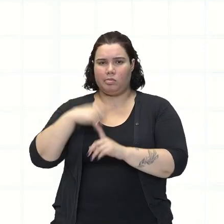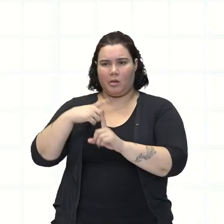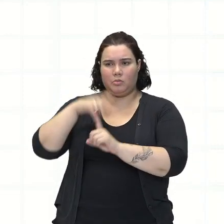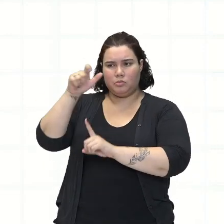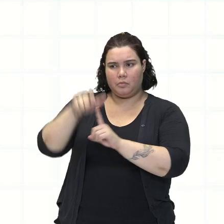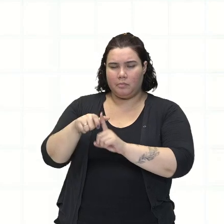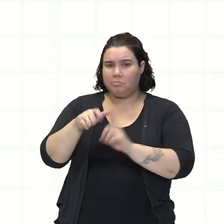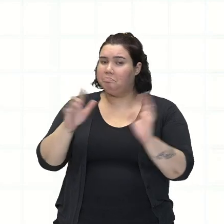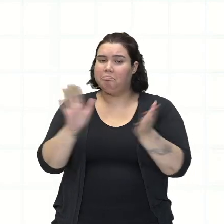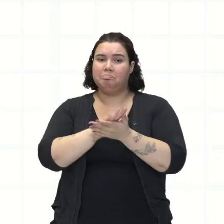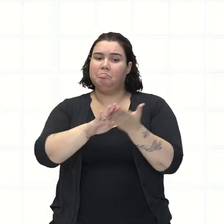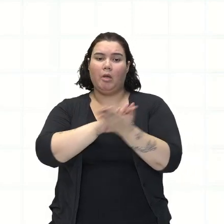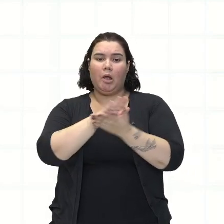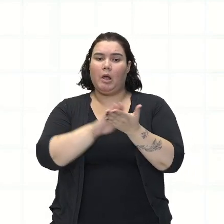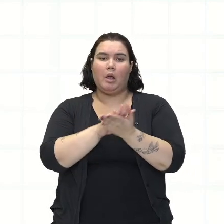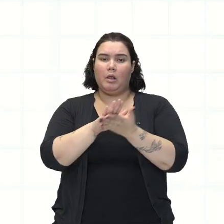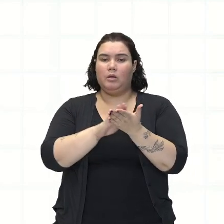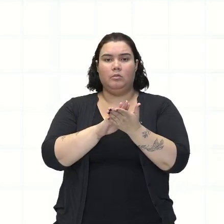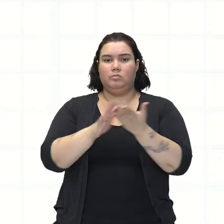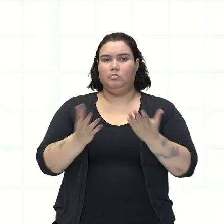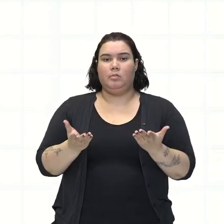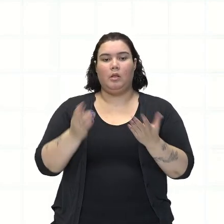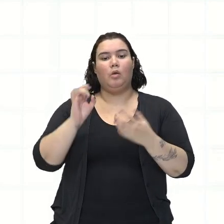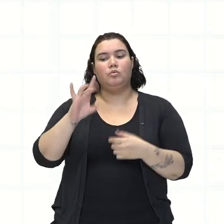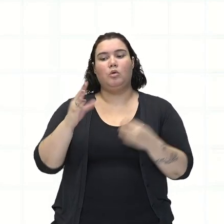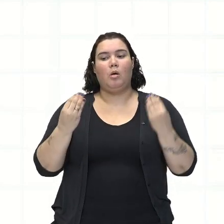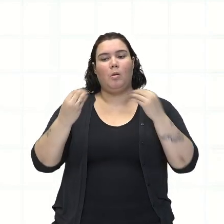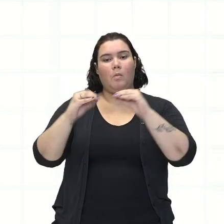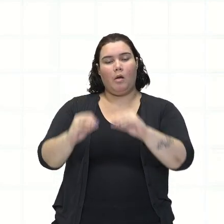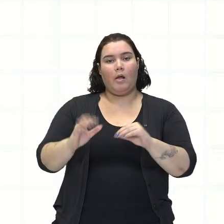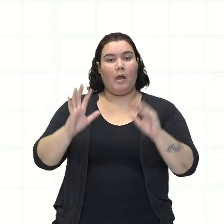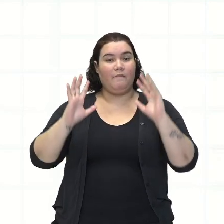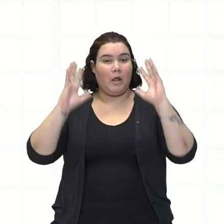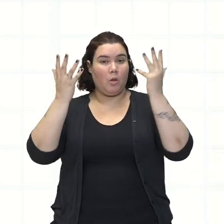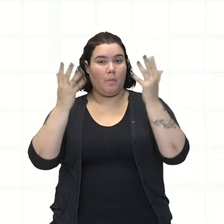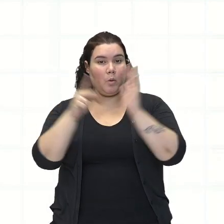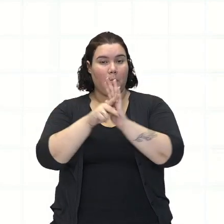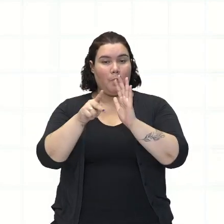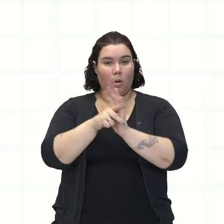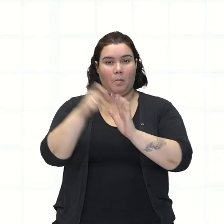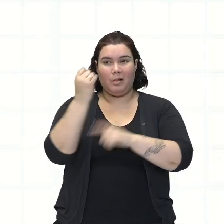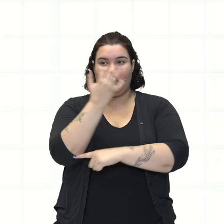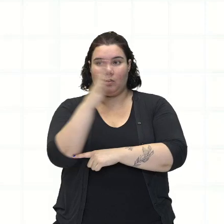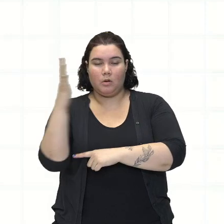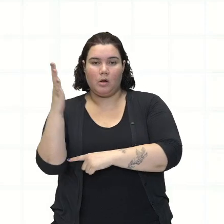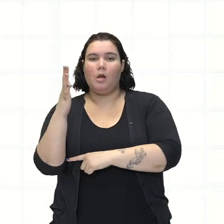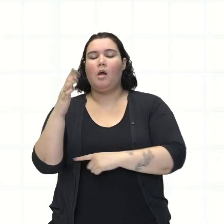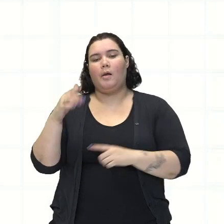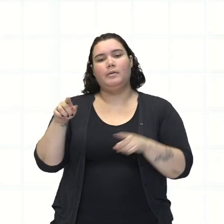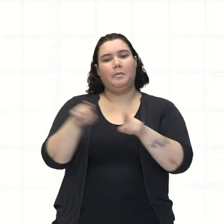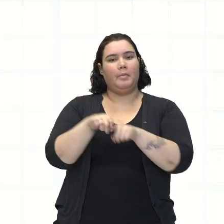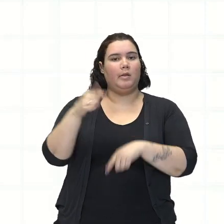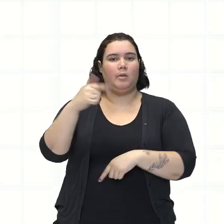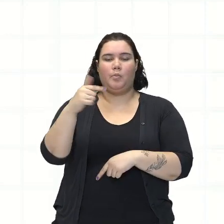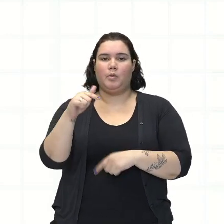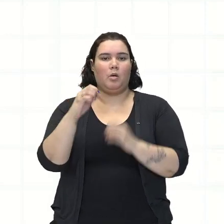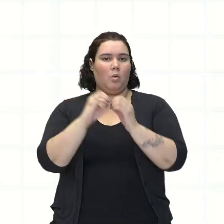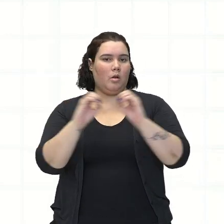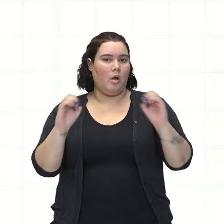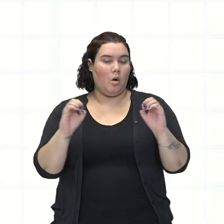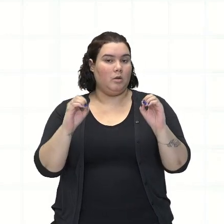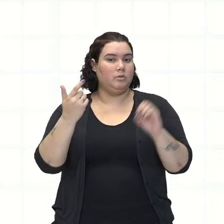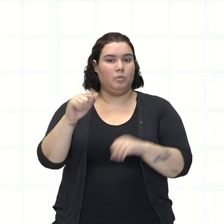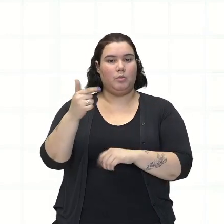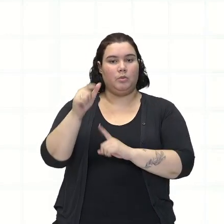ontem, fenômeno da natureza. Sendo um fenômeno da natureza, eu também tenho um sujeito inexistente ou uma oração sem